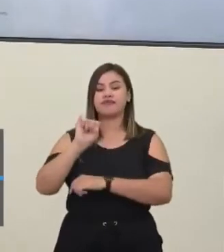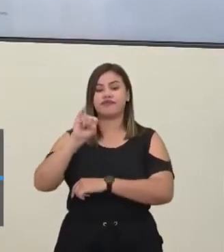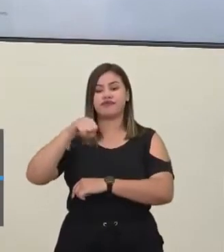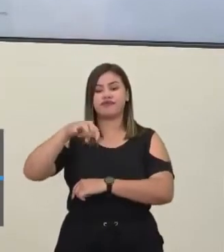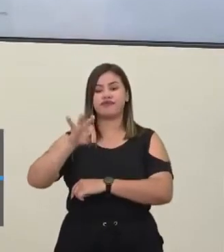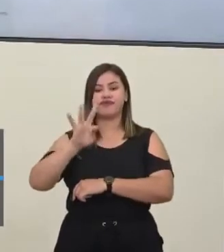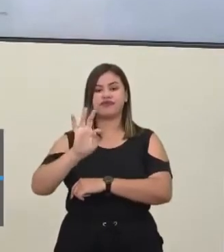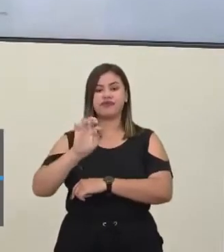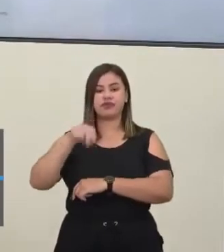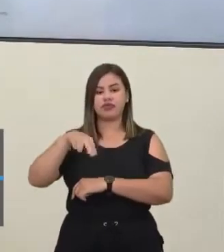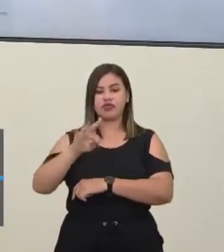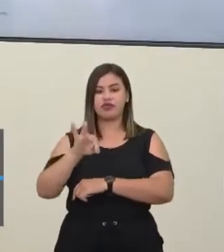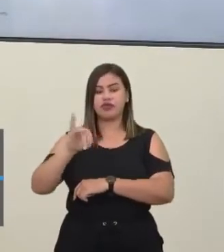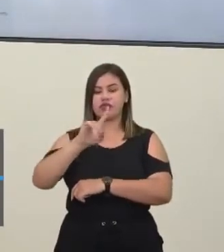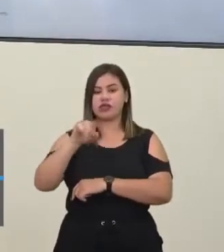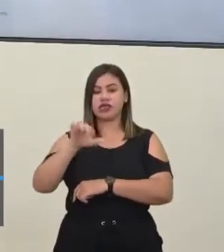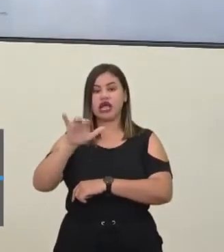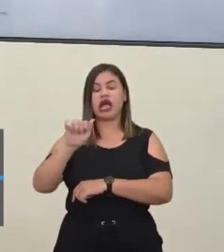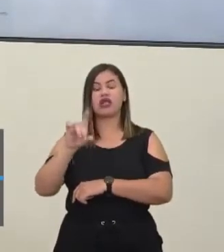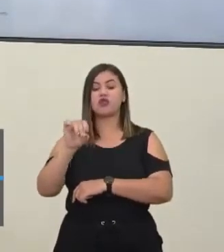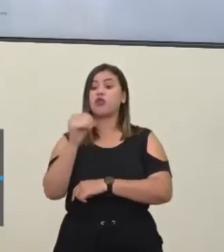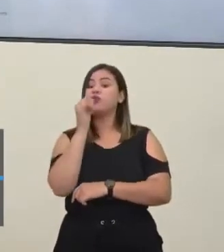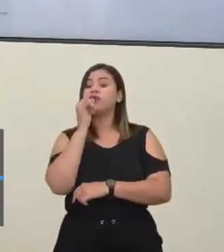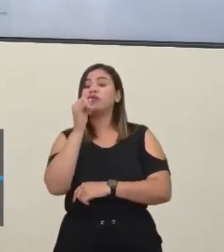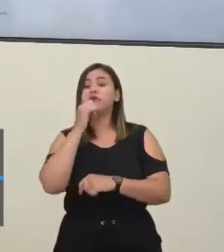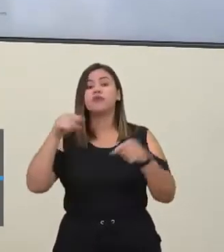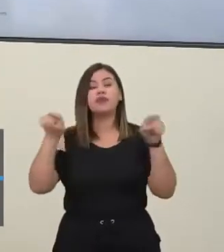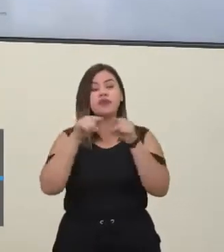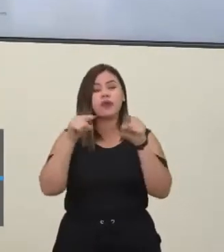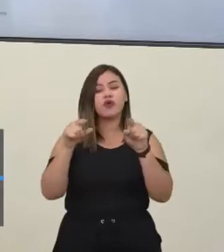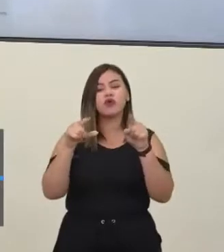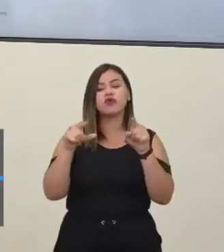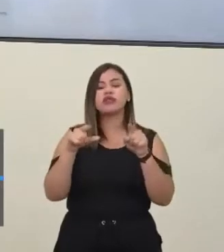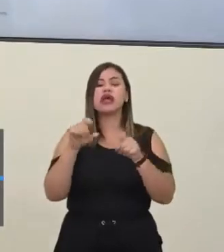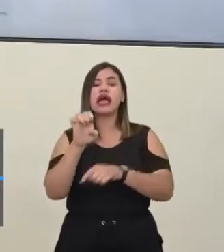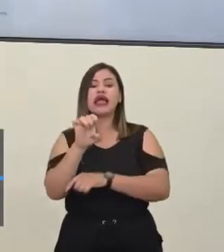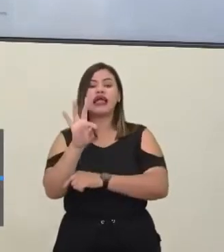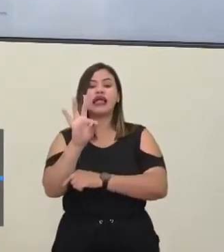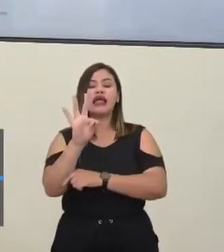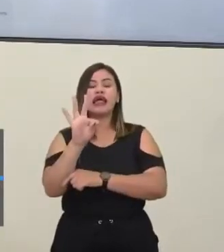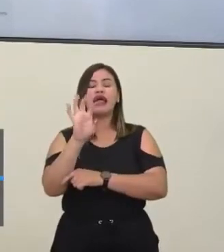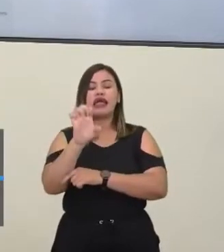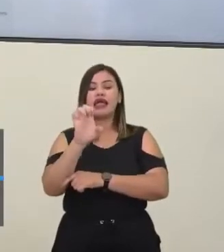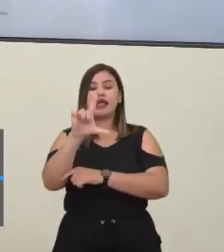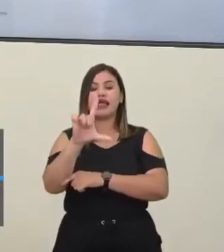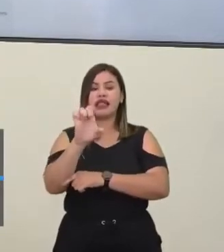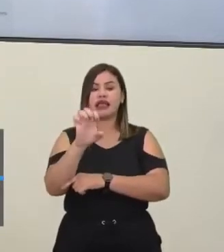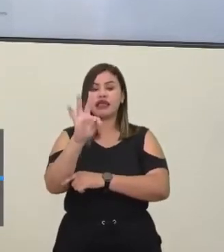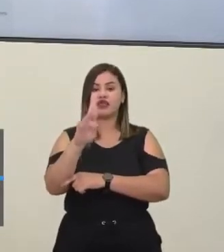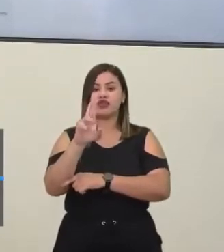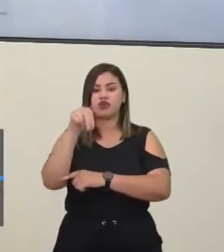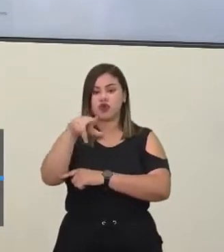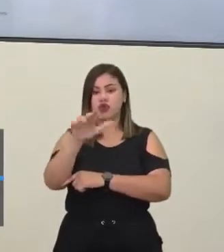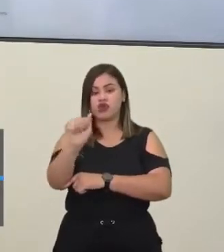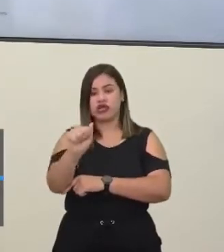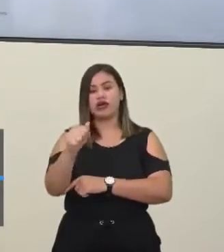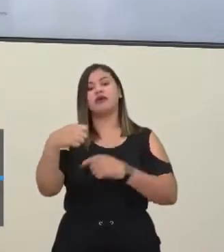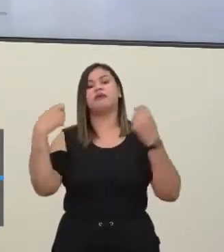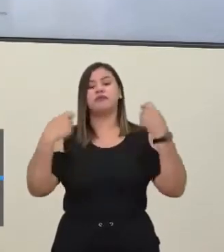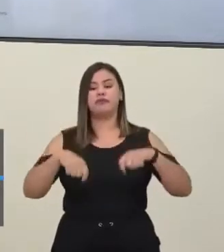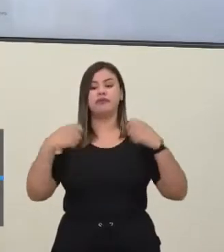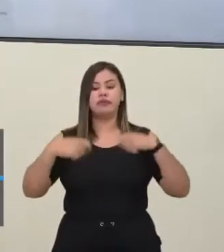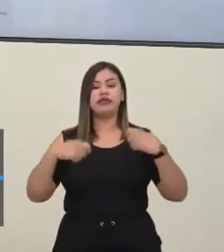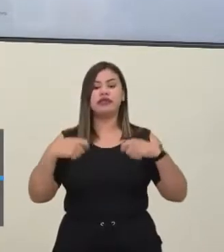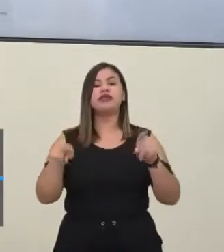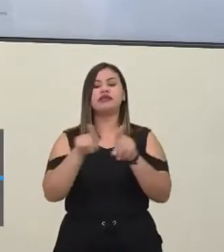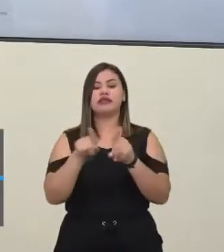exemplo. Toda a música eletrônica que a gente conhece não seria possível se não existissem os sintetizadores, tá? Então, o movimento